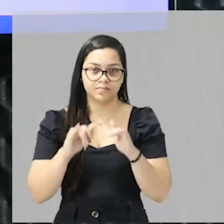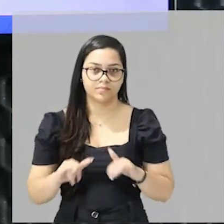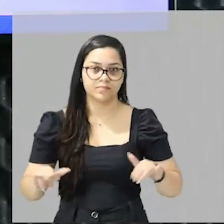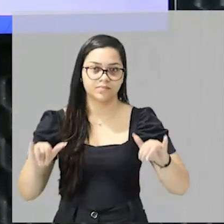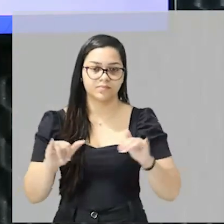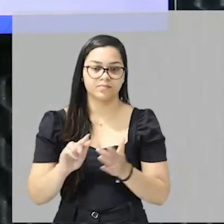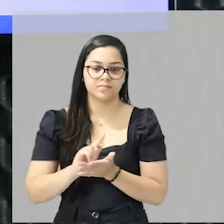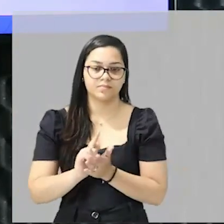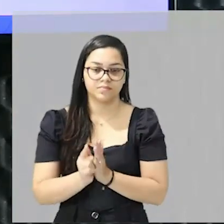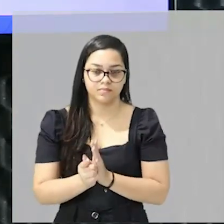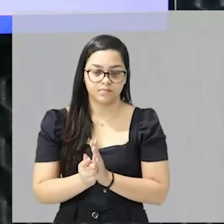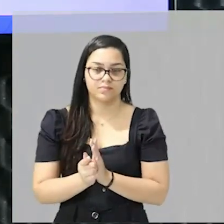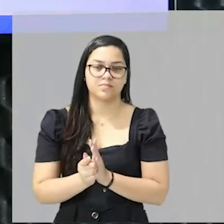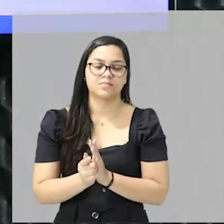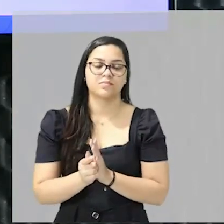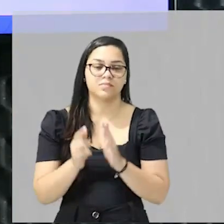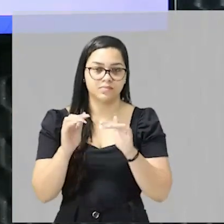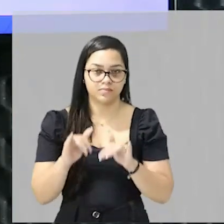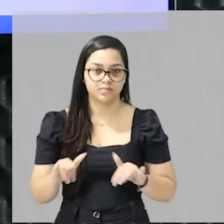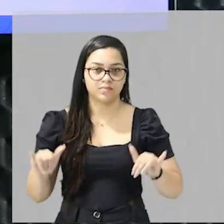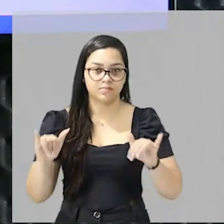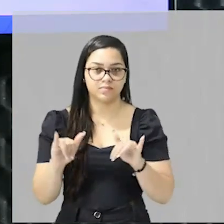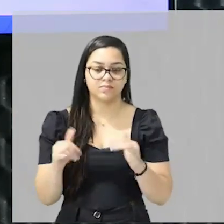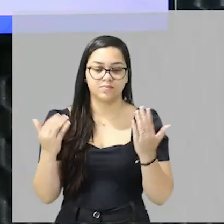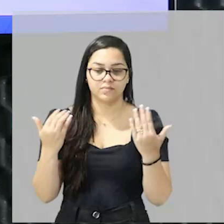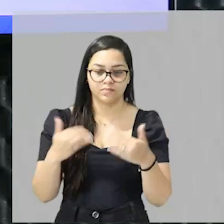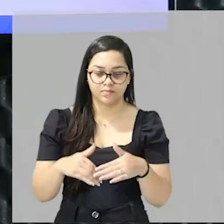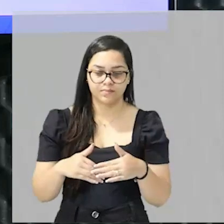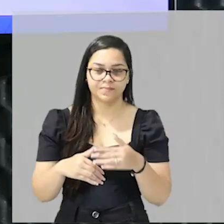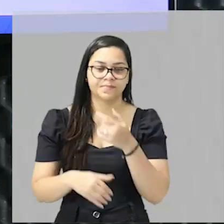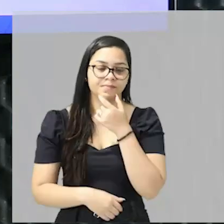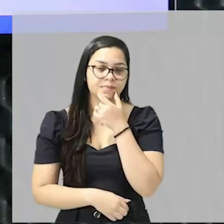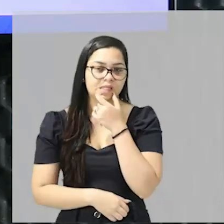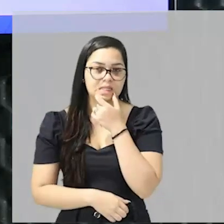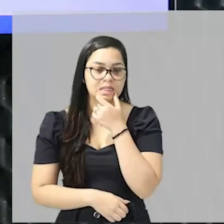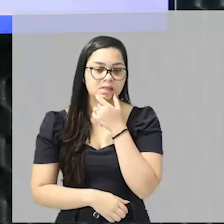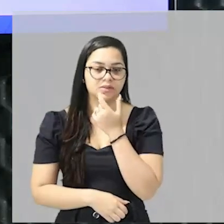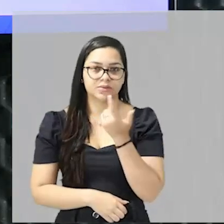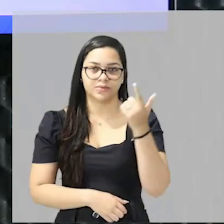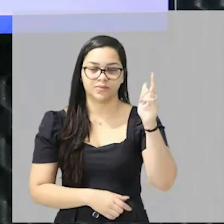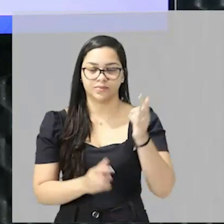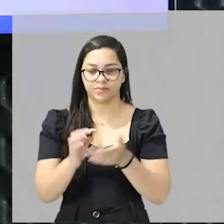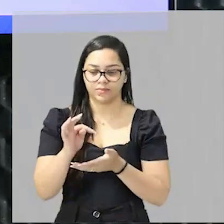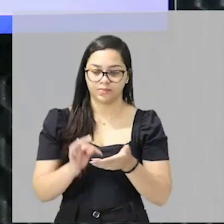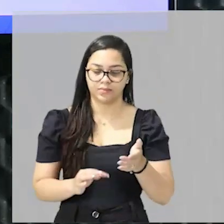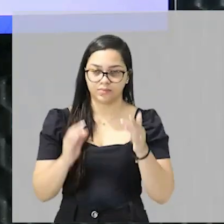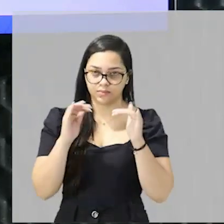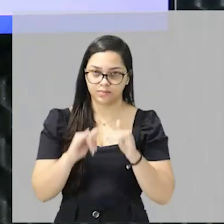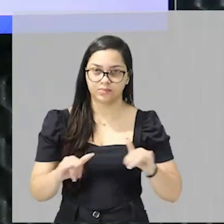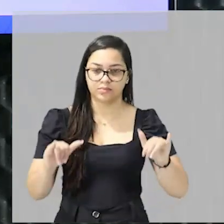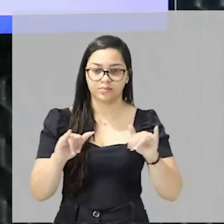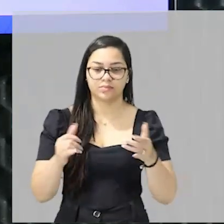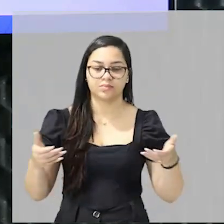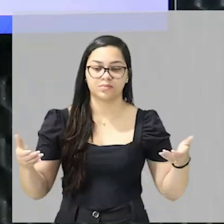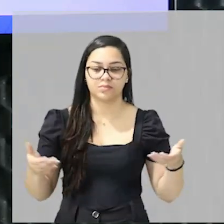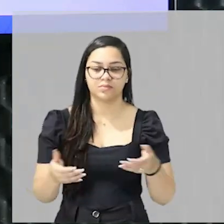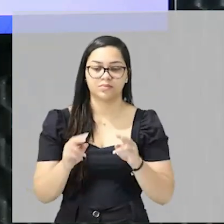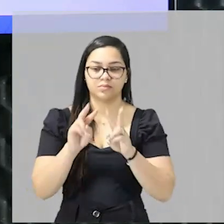textual mais citado na prova de inglês, assim como outros textos informativos. E hoje nós vamos falar